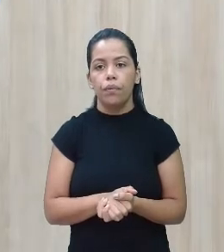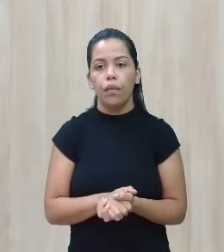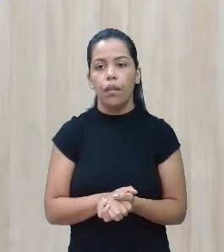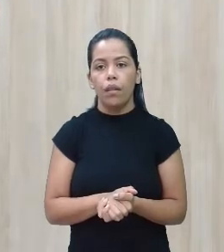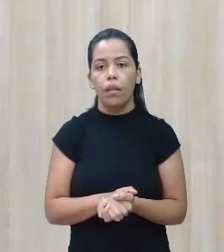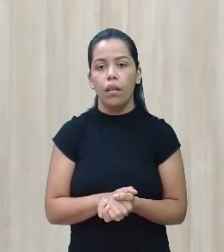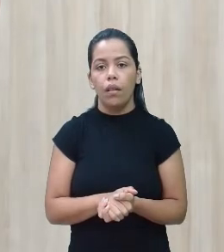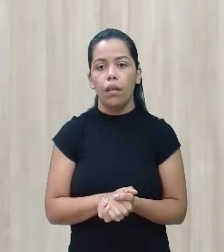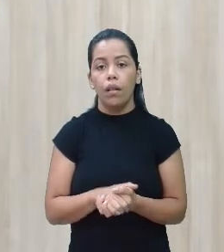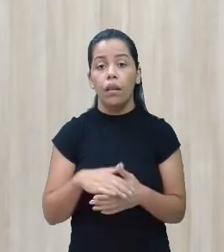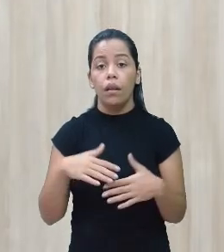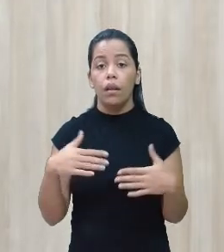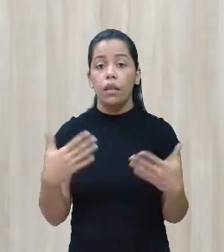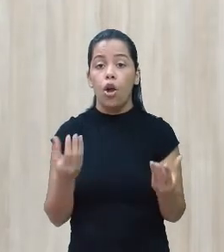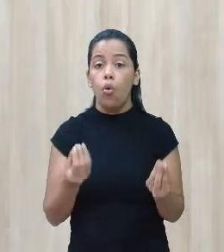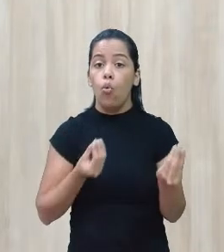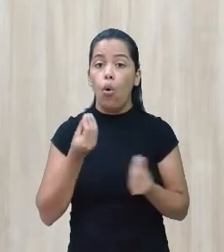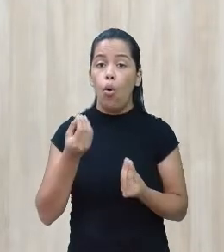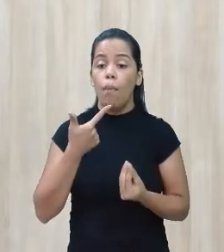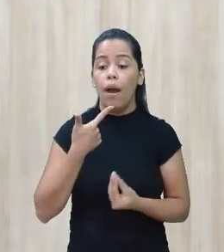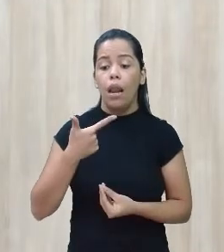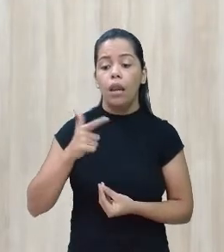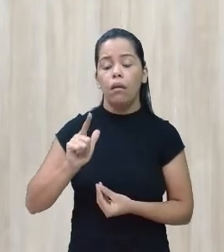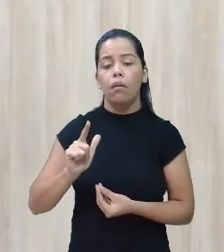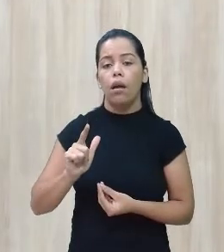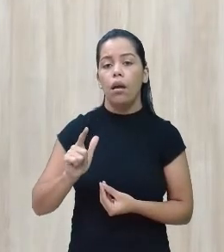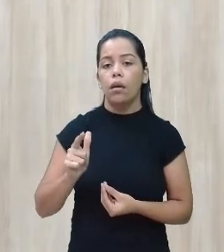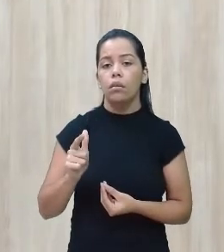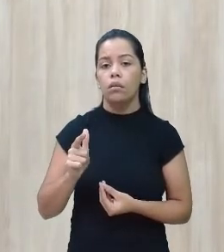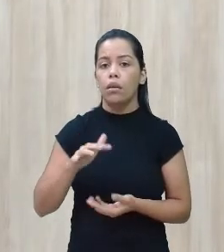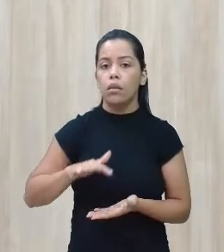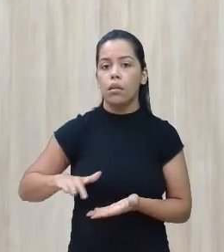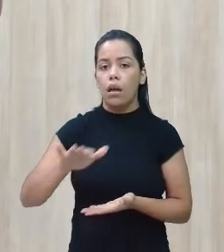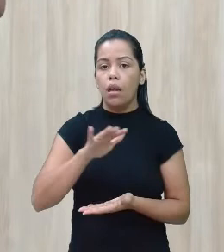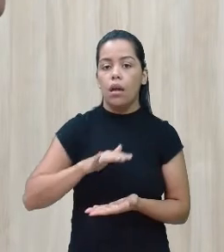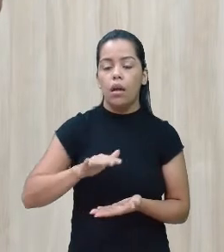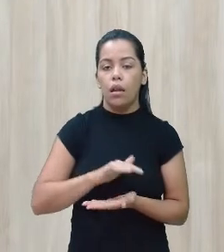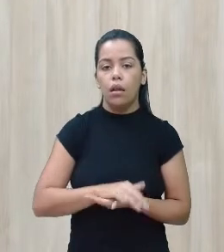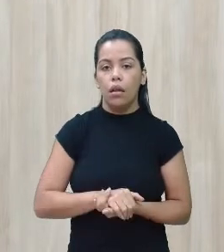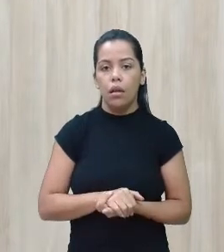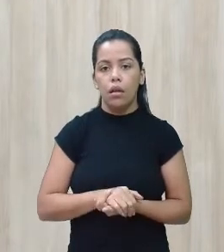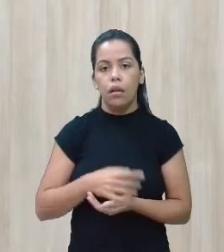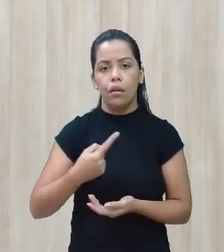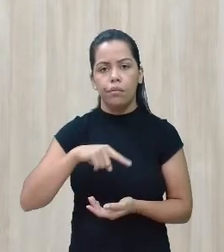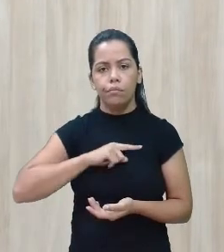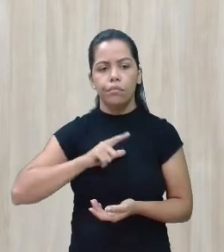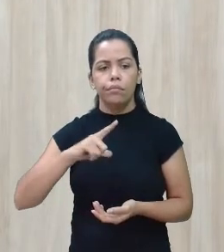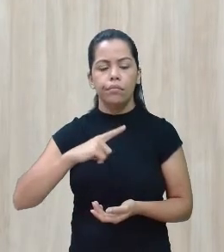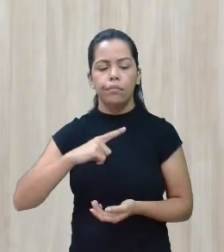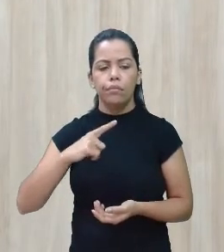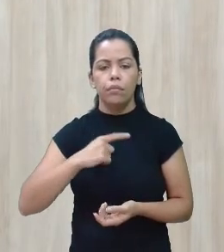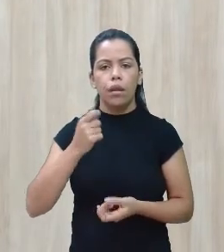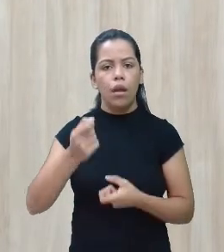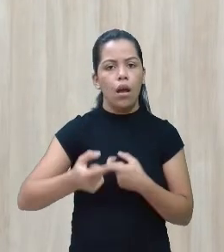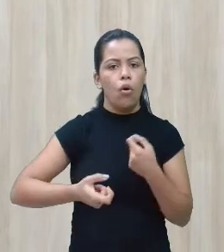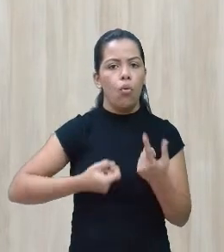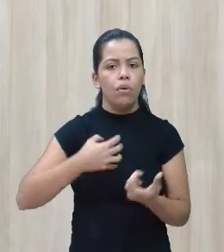E como fica a linguagem nesse meio, que eu já fui e já voltei, a gente tem alguns recursos para